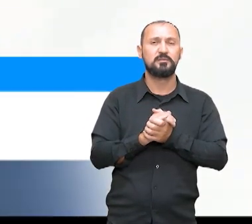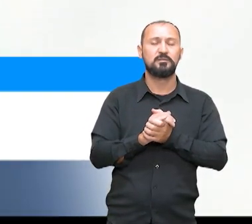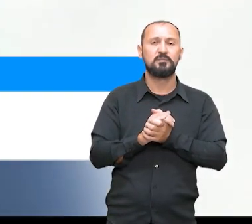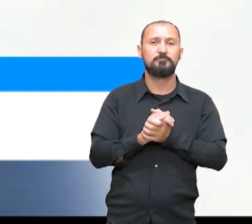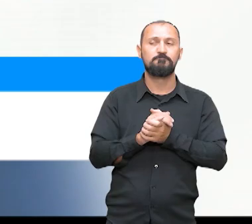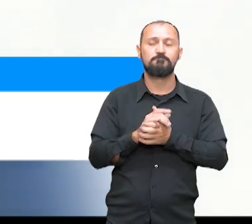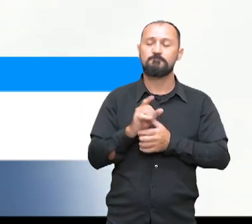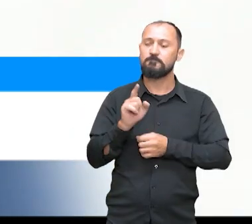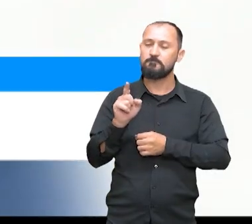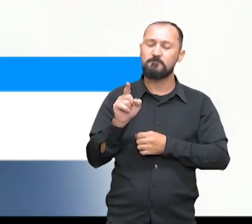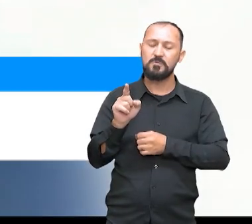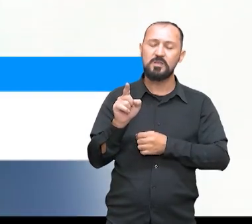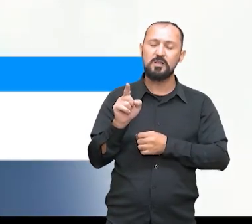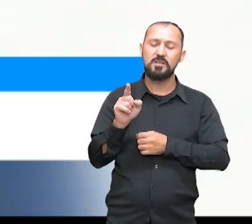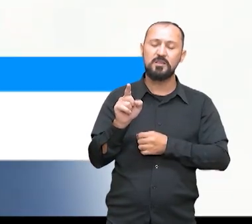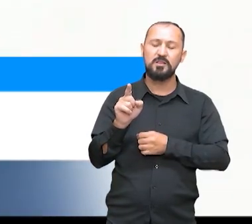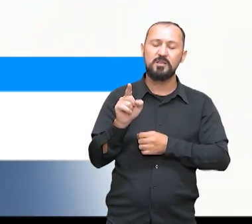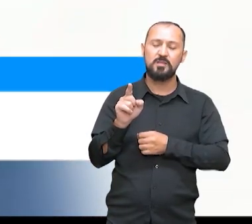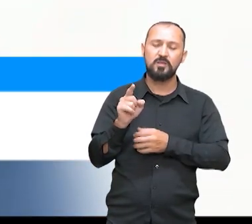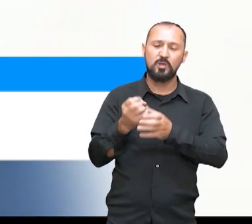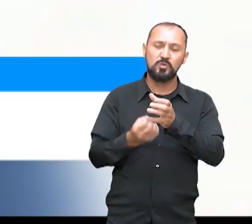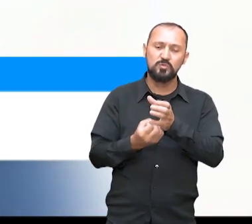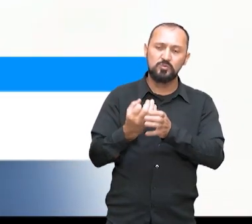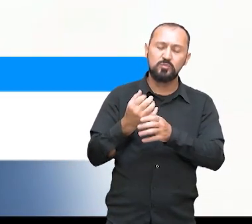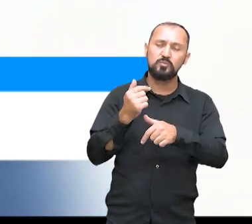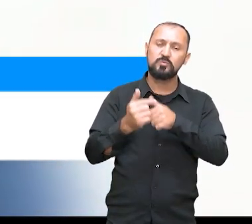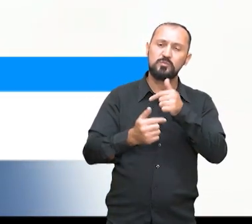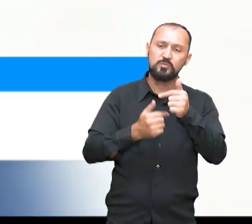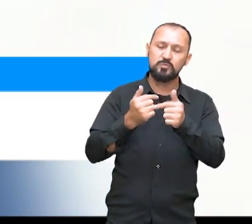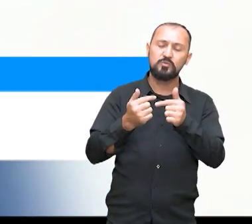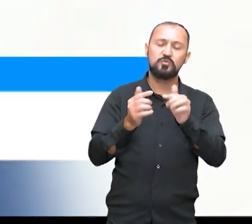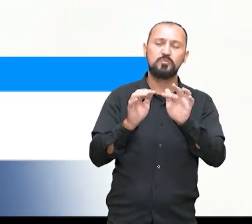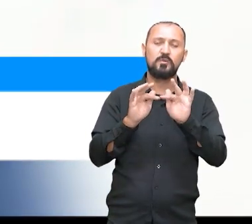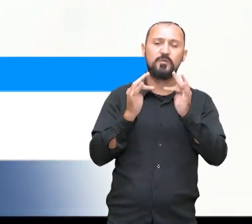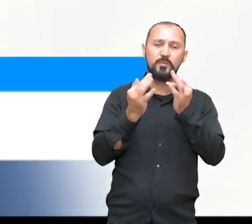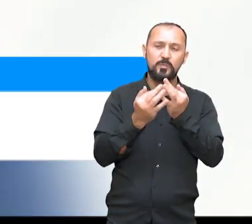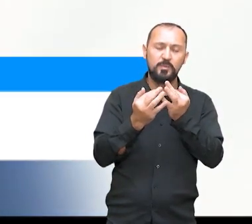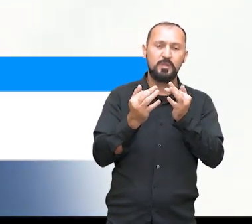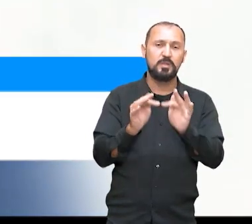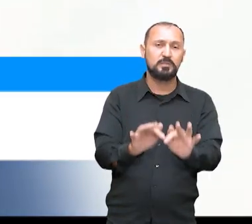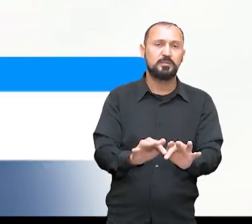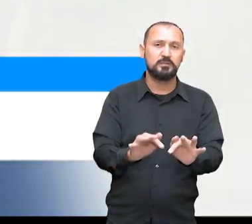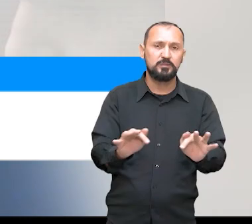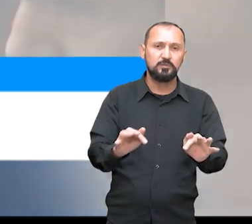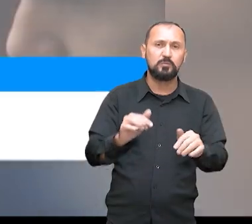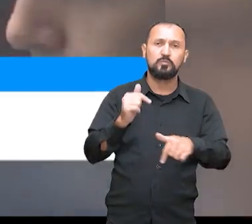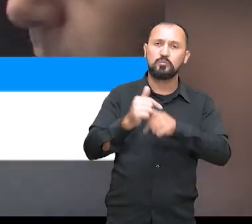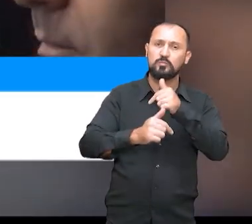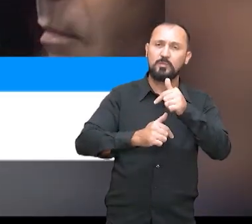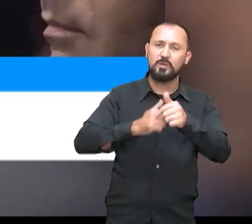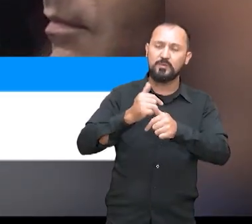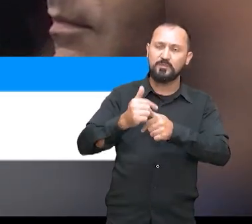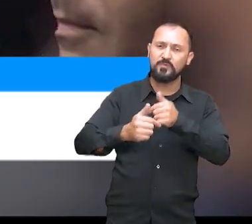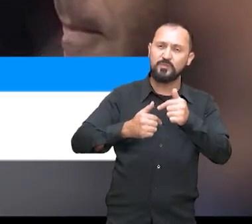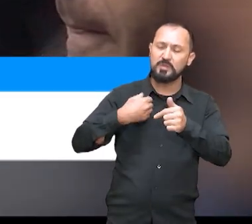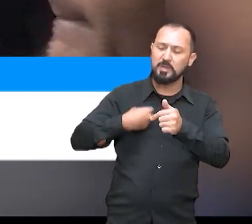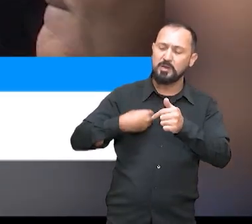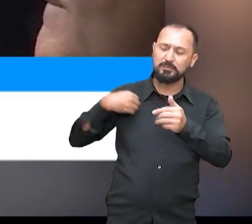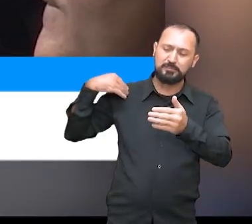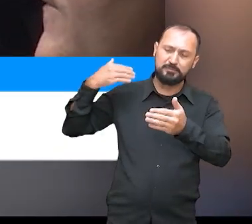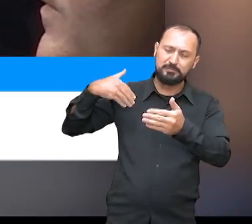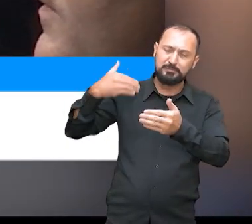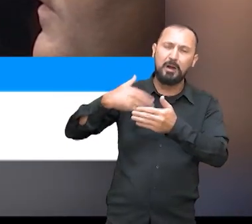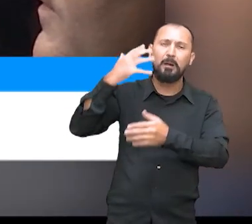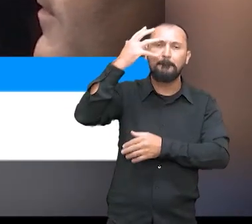veio de um trabalho, de uma família humilde, uma trajetória muito bonita e